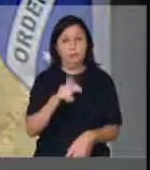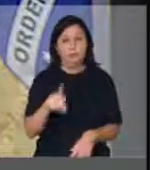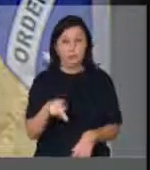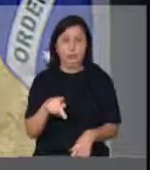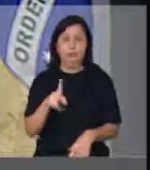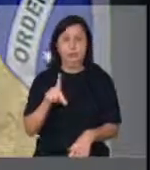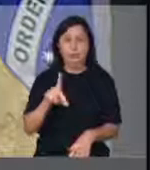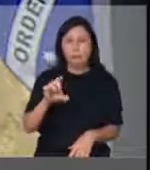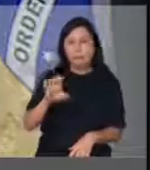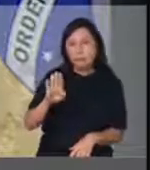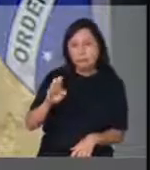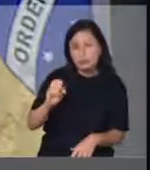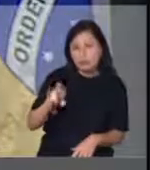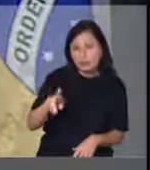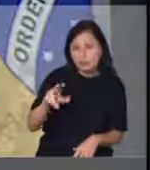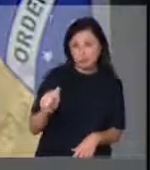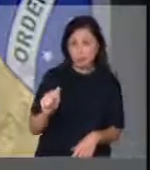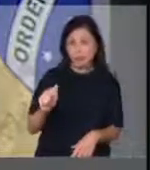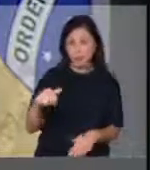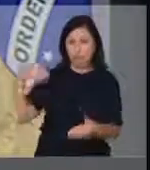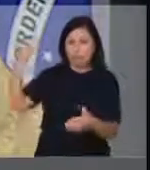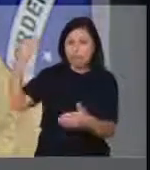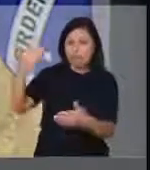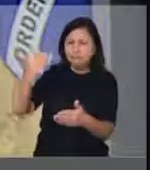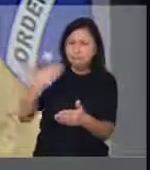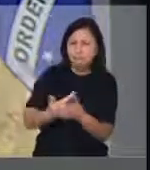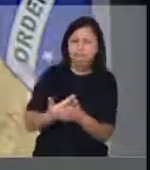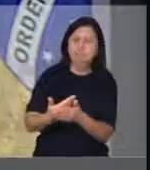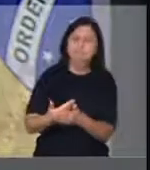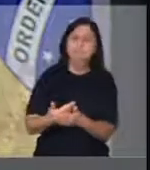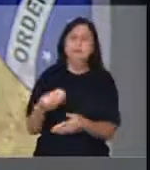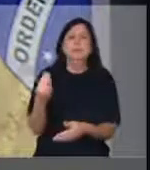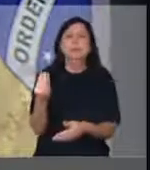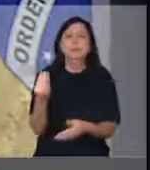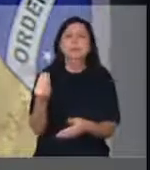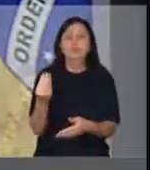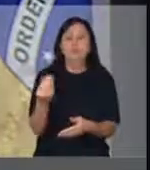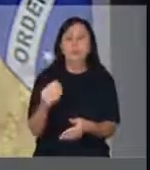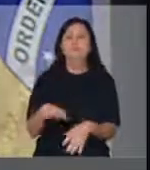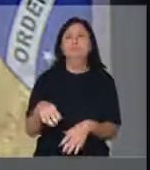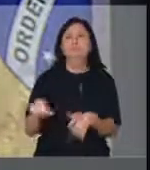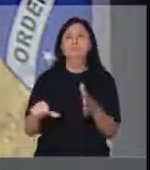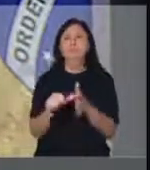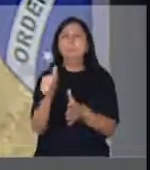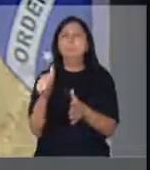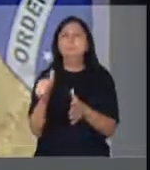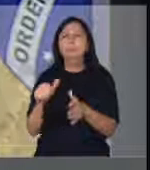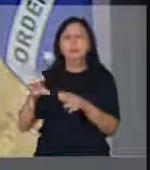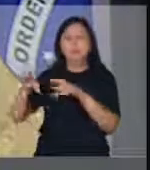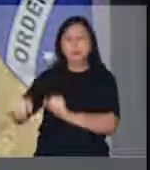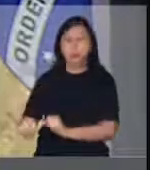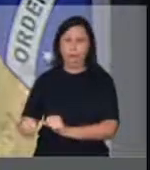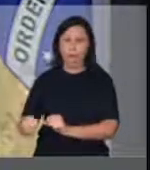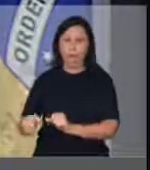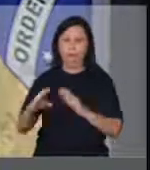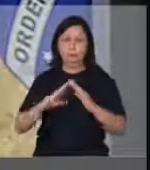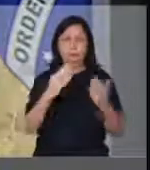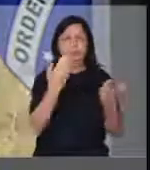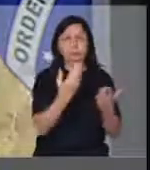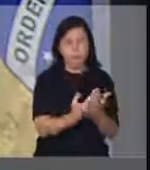demonstrou nada mais que sua trajetória se foi destacada quando ela se formou na escola estadual professor luiz antônio na capital